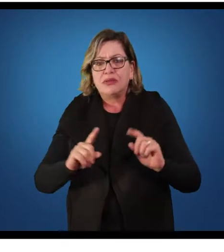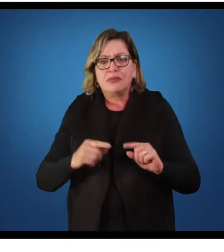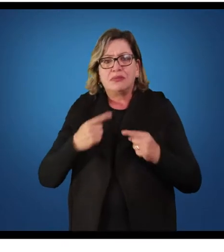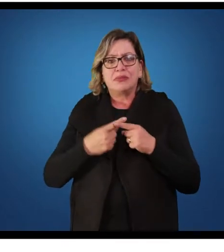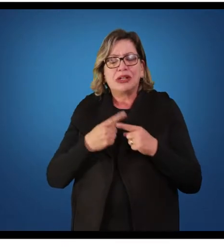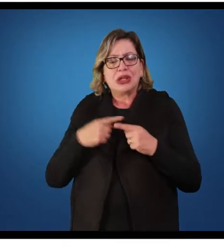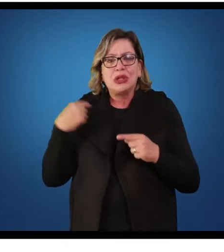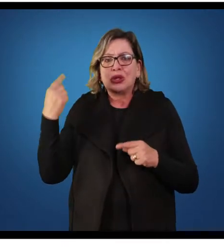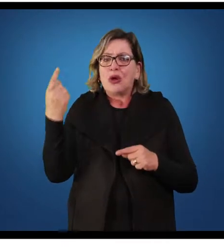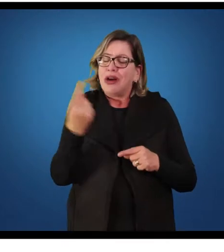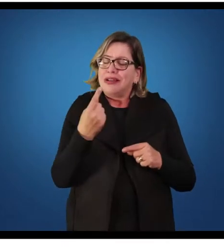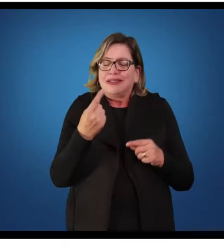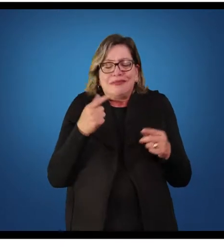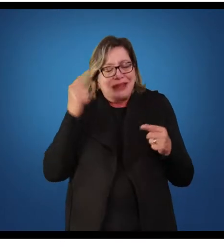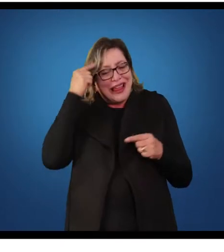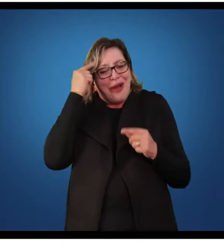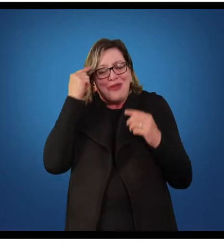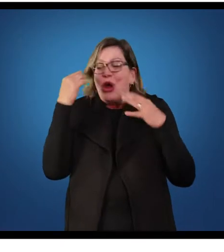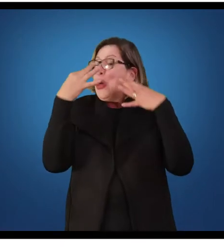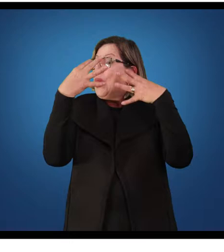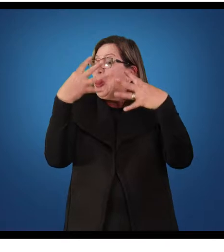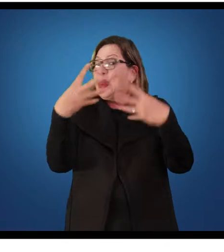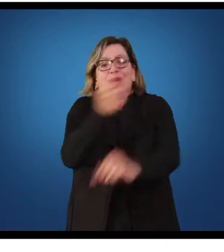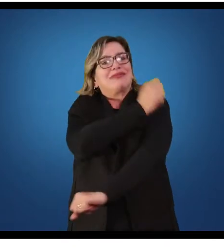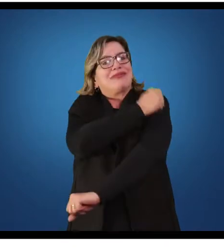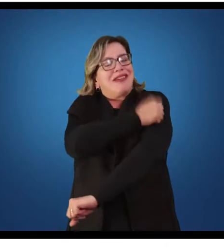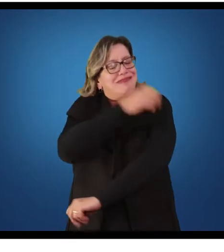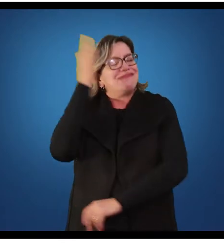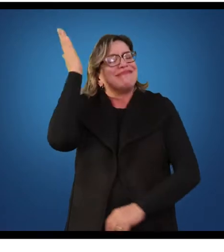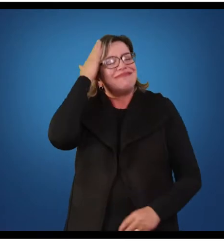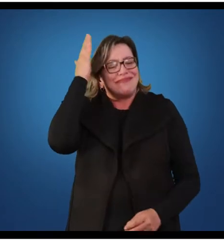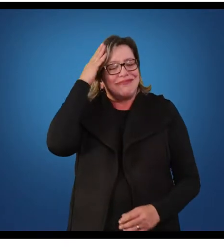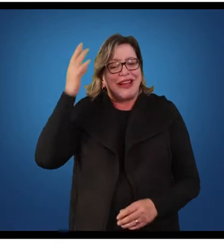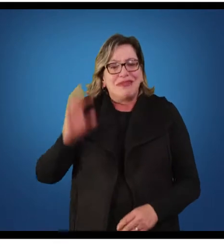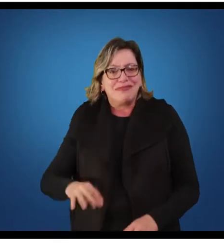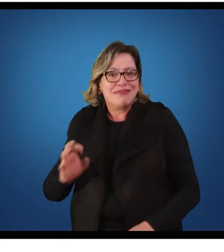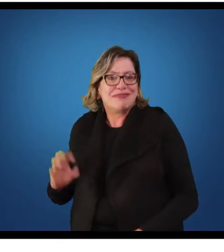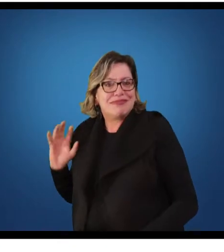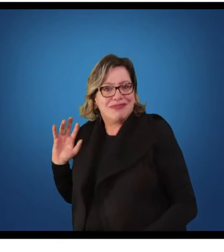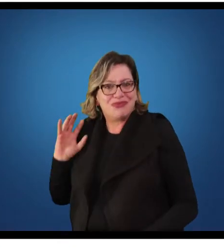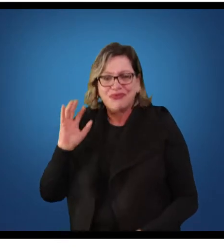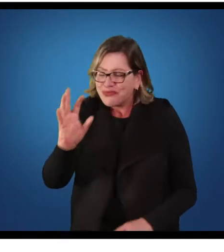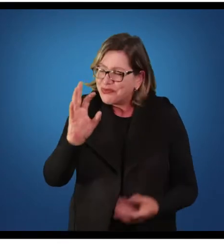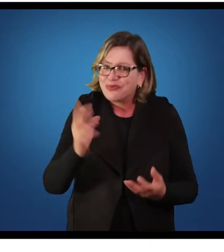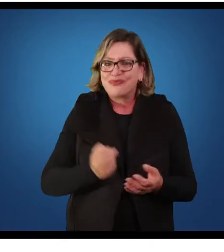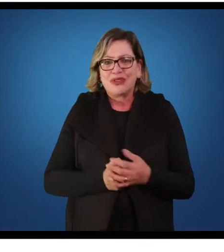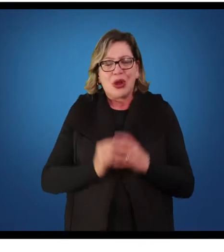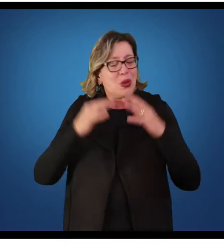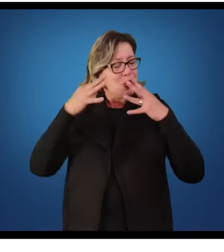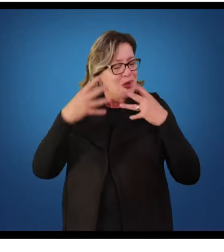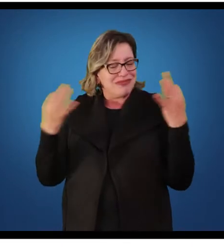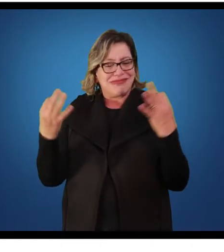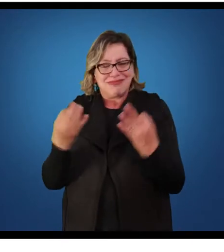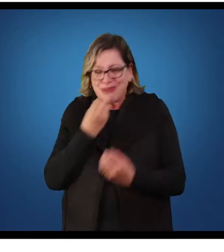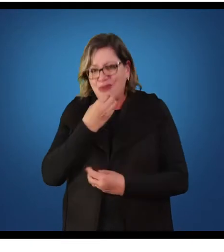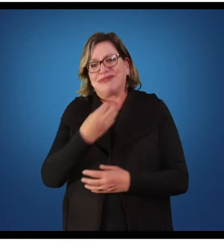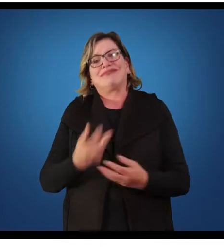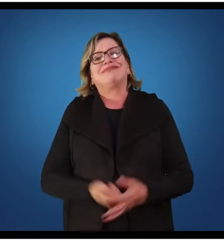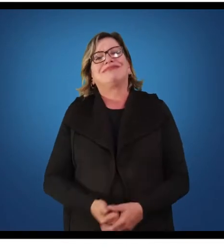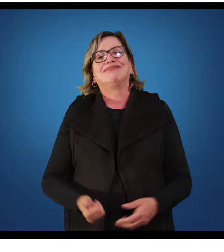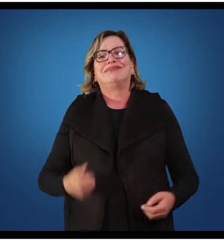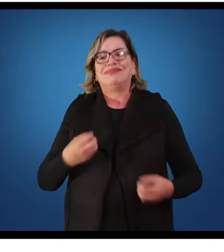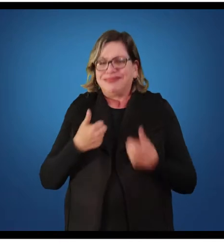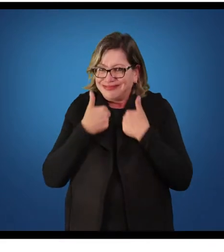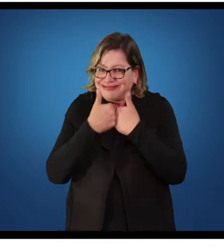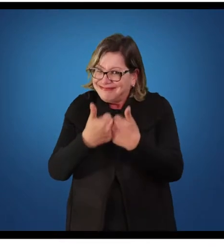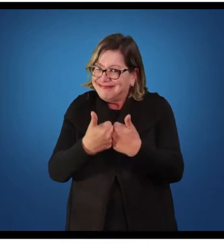todos sabem jogar handebol. Todos são craques de handebol. Certo? Ok?